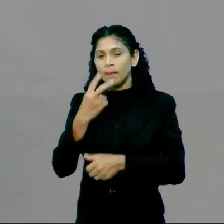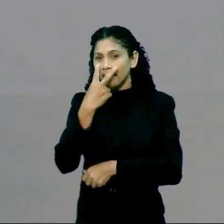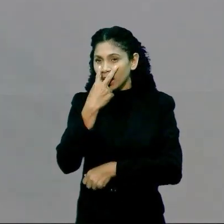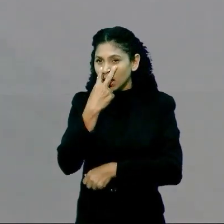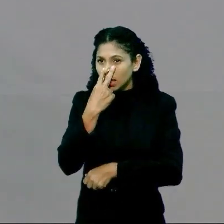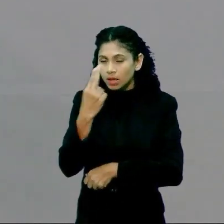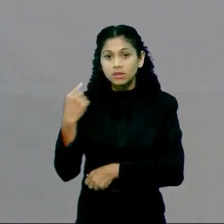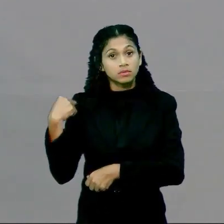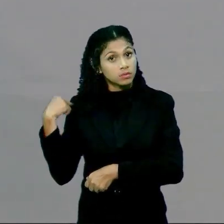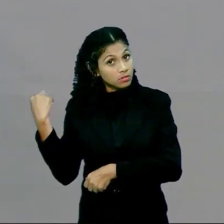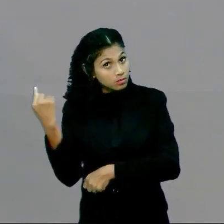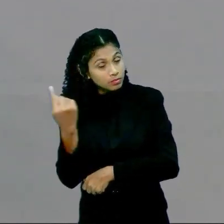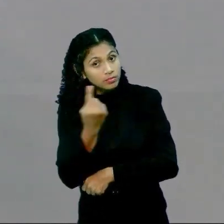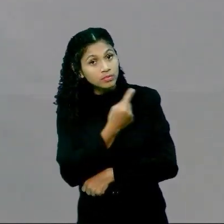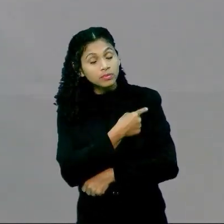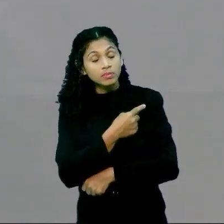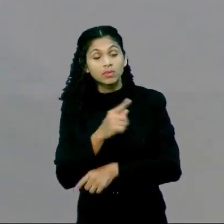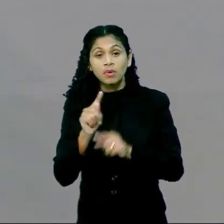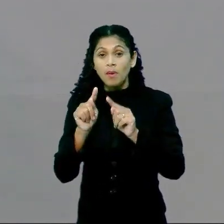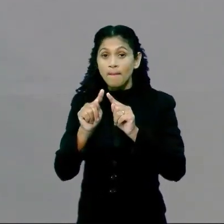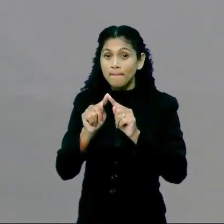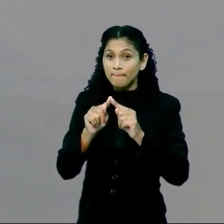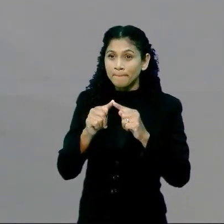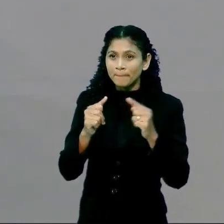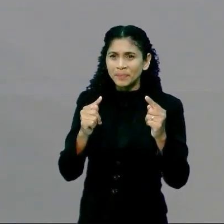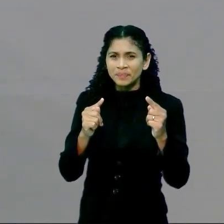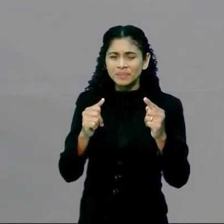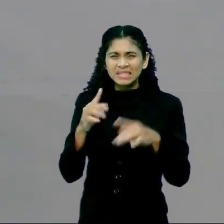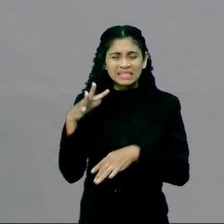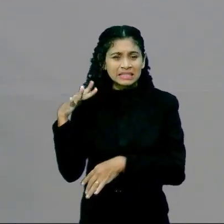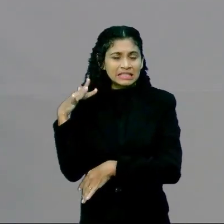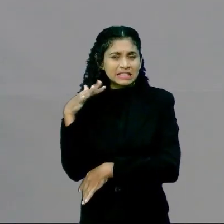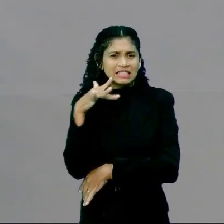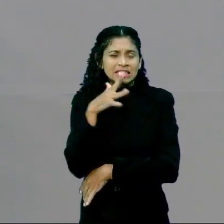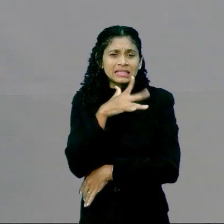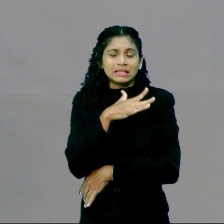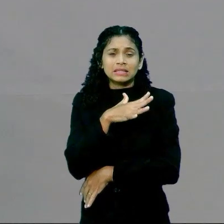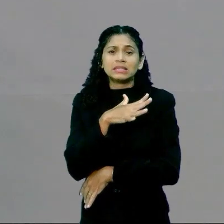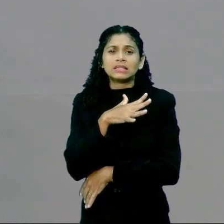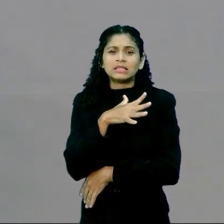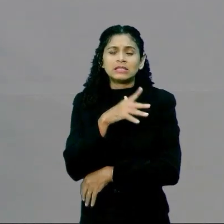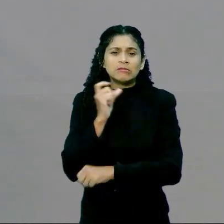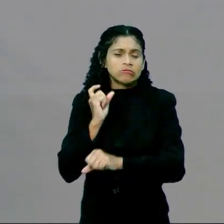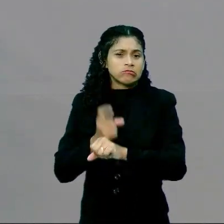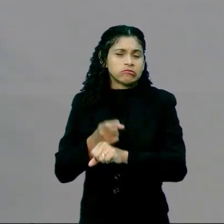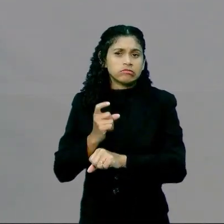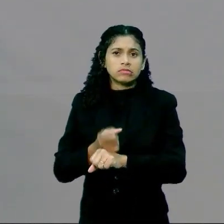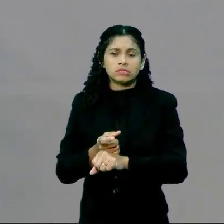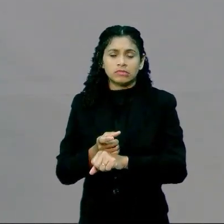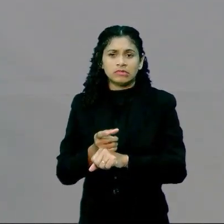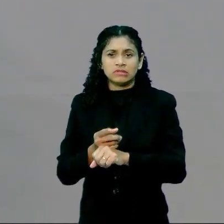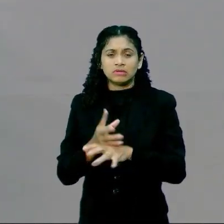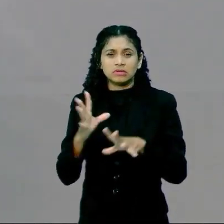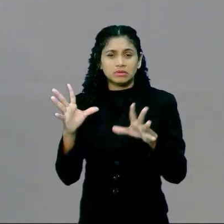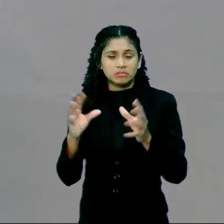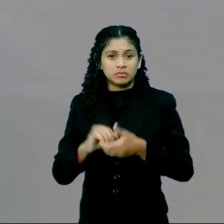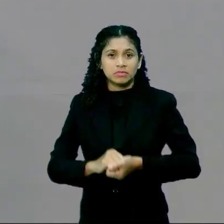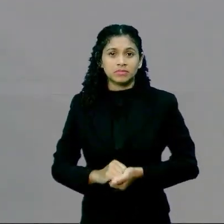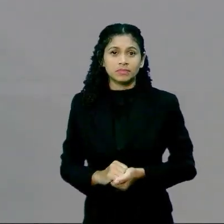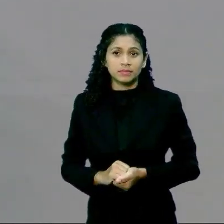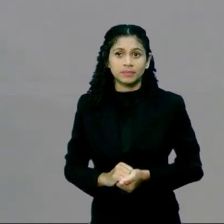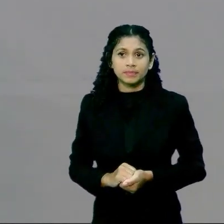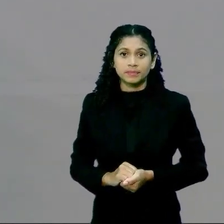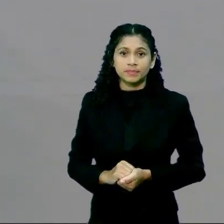com o nosso. A diferença é que ele não é tão úmido, ele é um quente seco, né? Então as temperaturas são